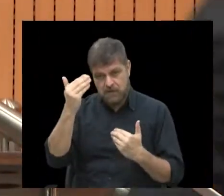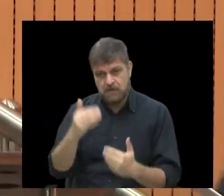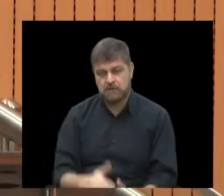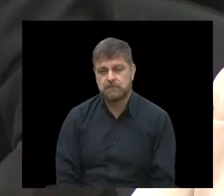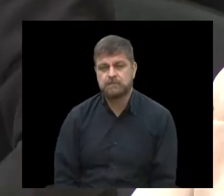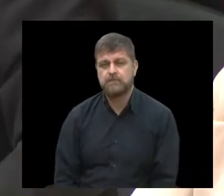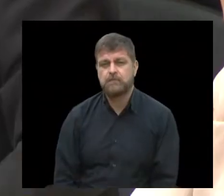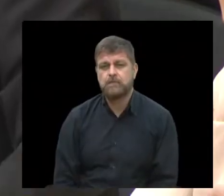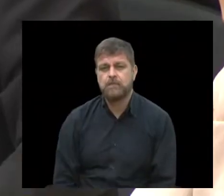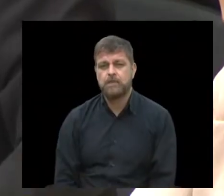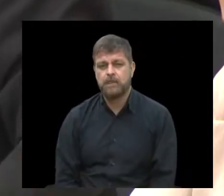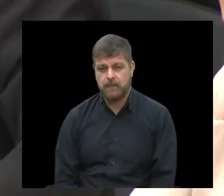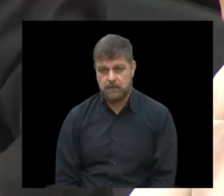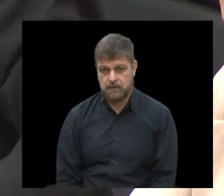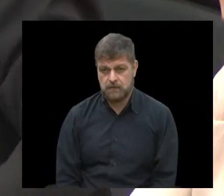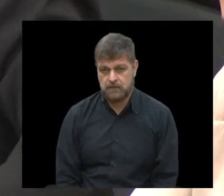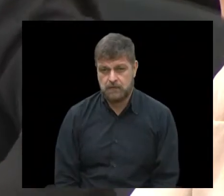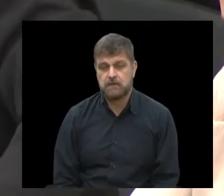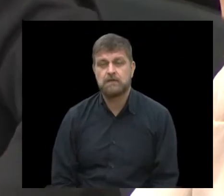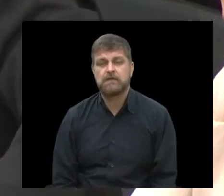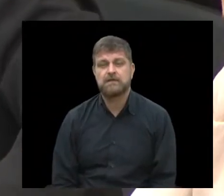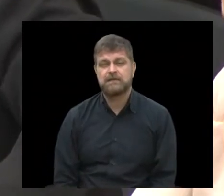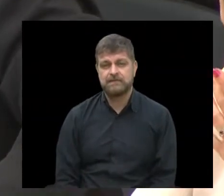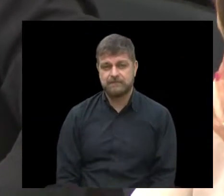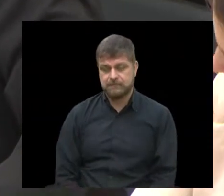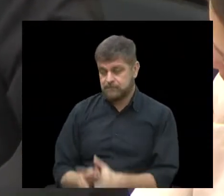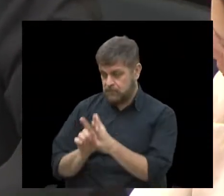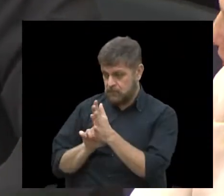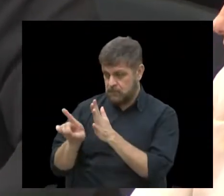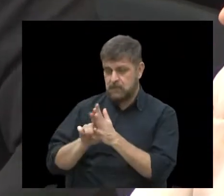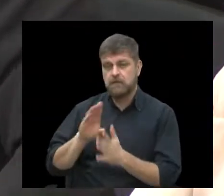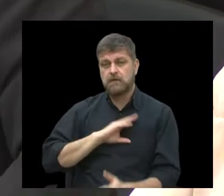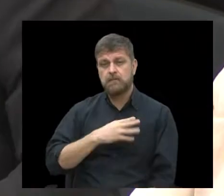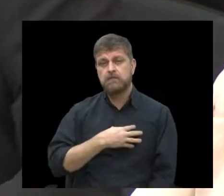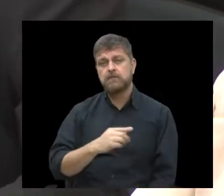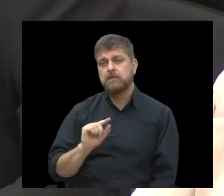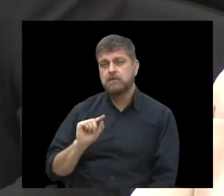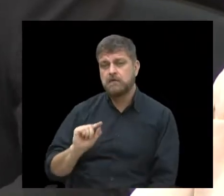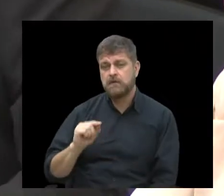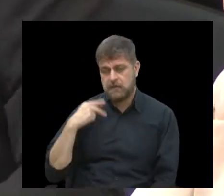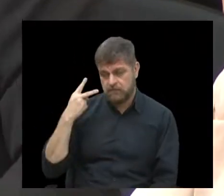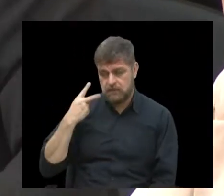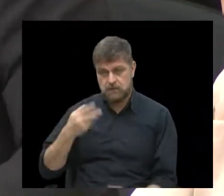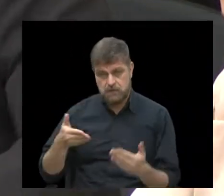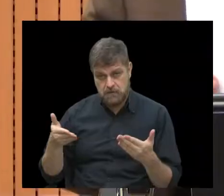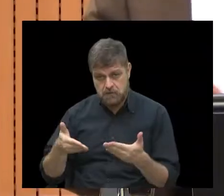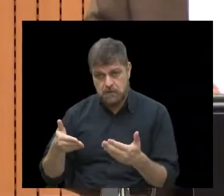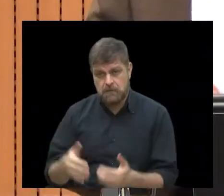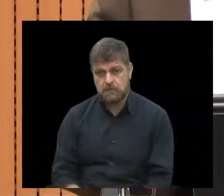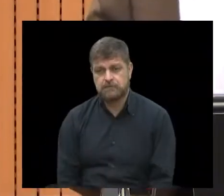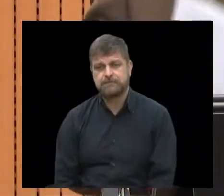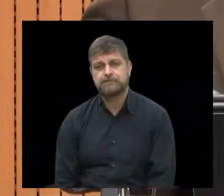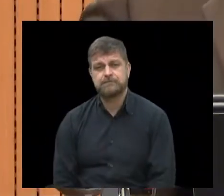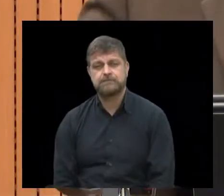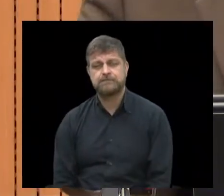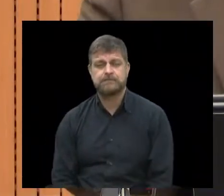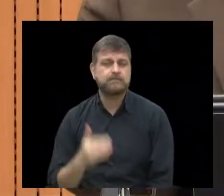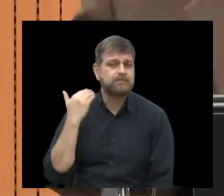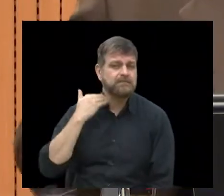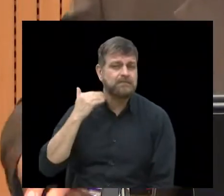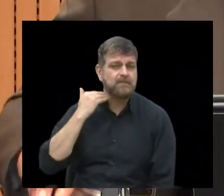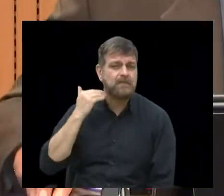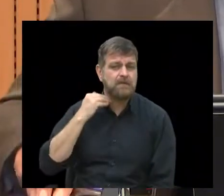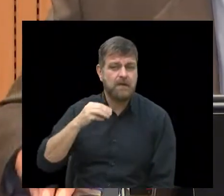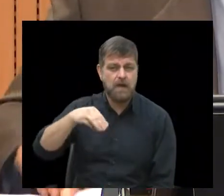Obrigado, vereador Pedro Tourinho. Vereador, segundo secretário Campos Filho, próximo vereador inscrito. O próximo vereador inscrito é a vereadora Mariana Conte,